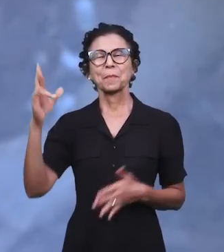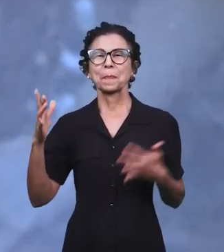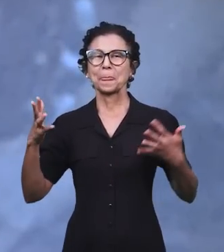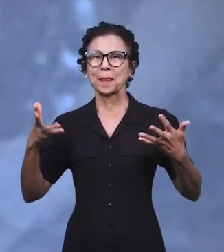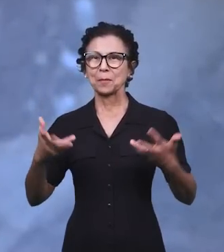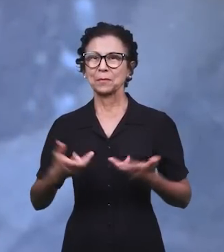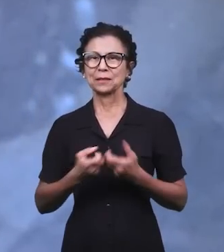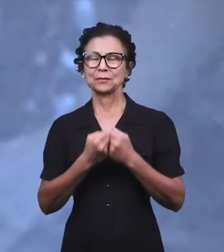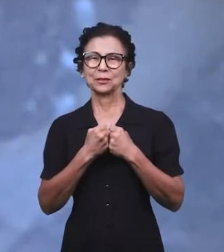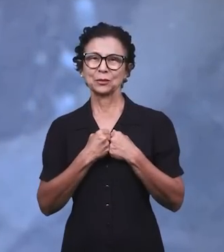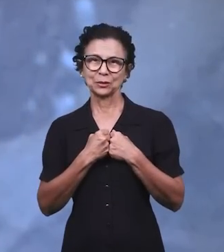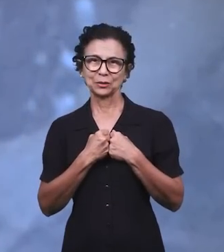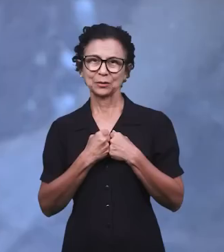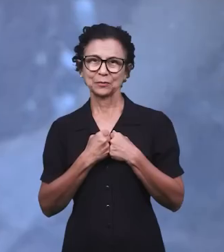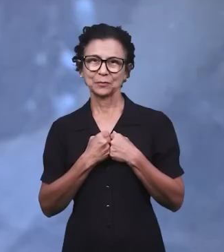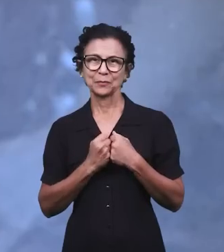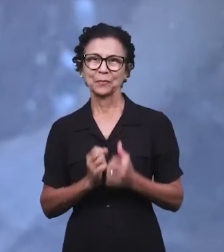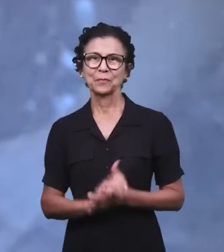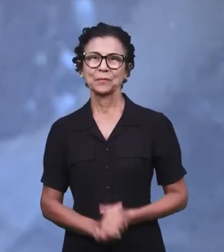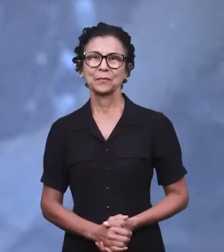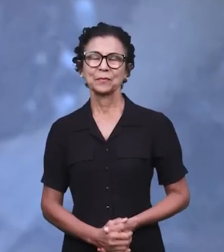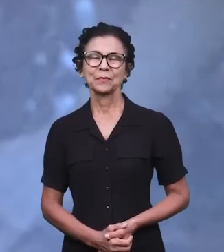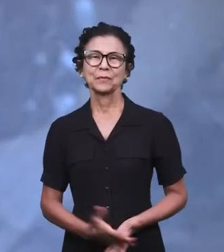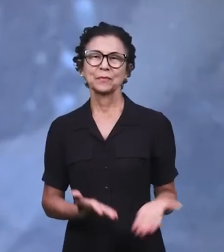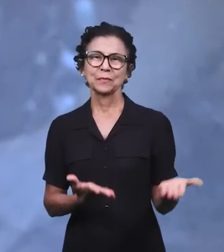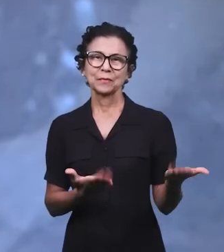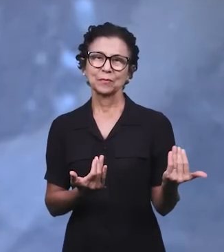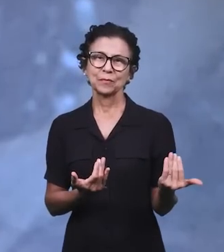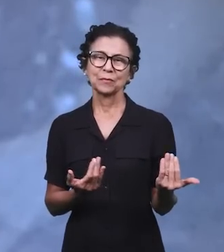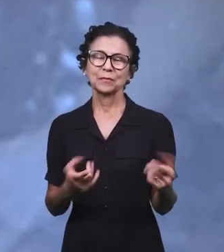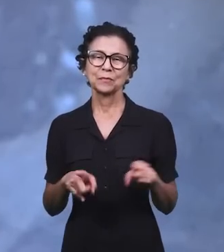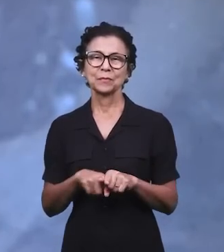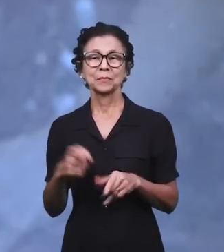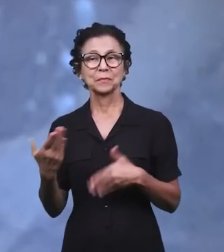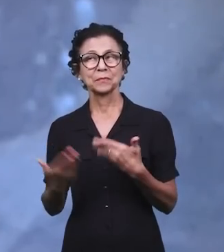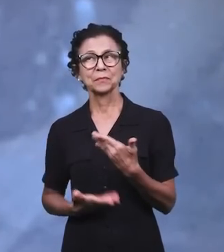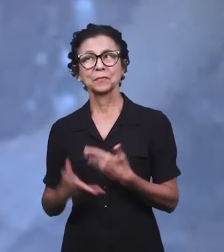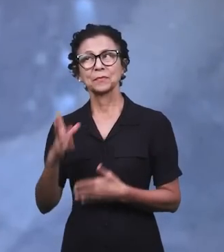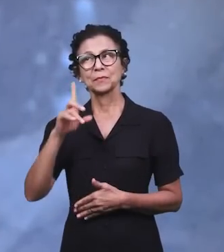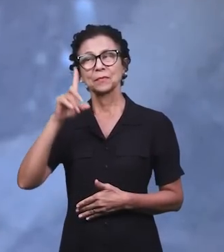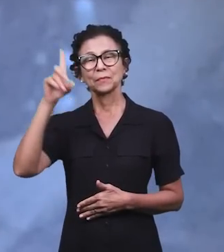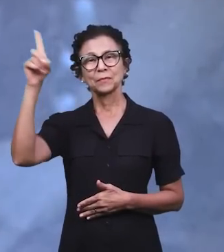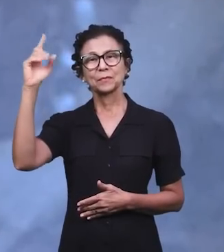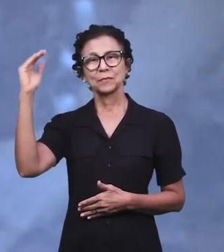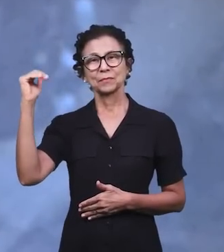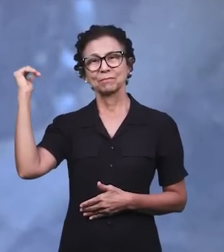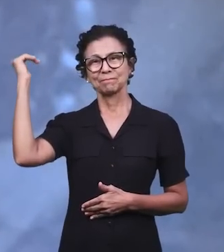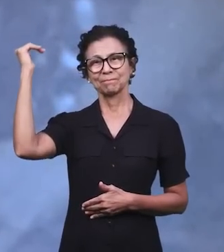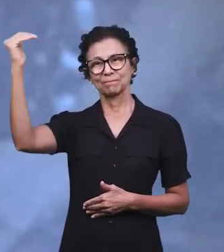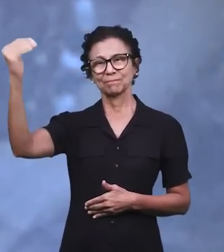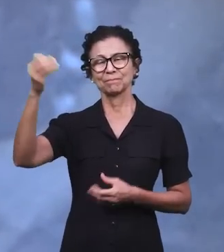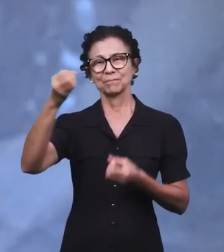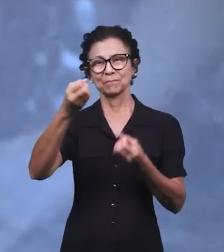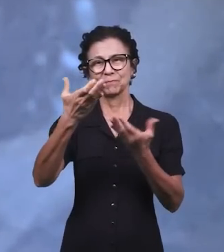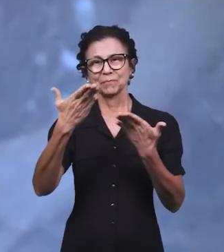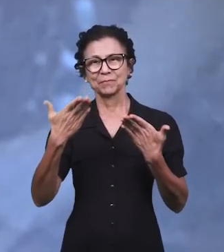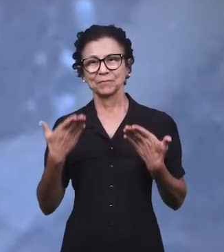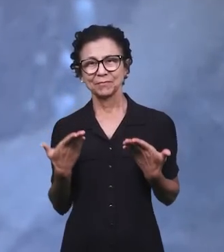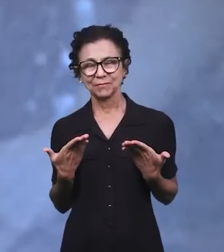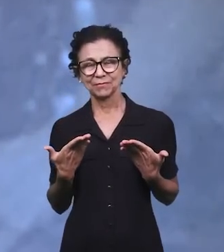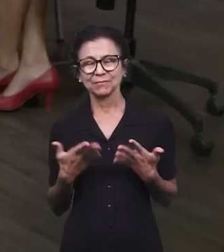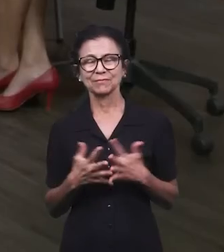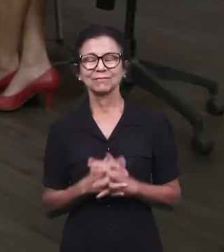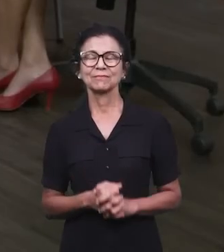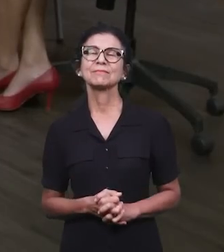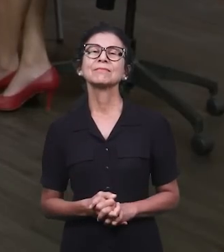maravilhoso ser jovem e ser servo do Deus Altíssimo. Seja bem-vindo a mais uma edição do programa Os Dias da Minha